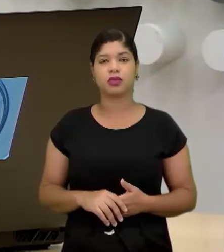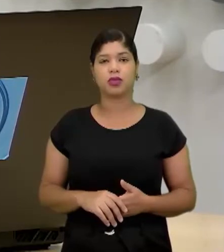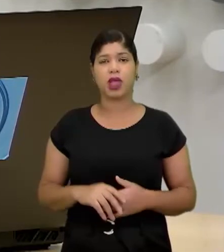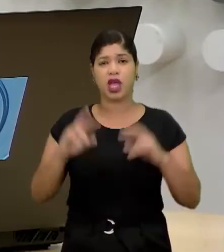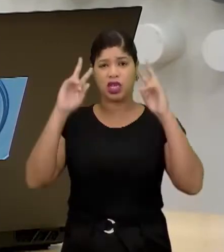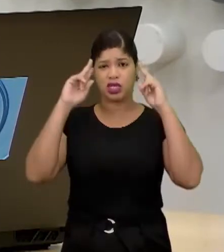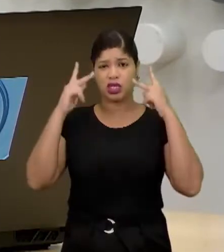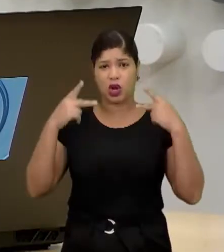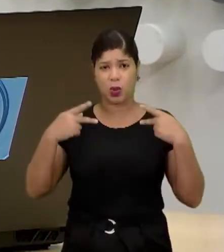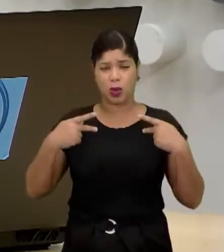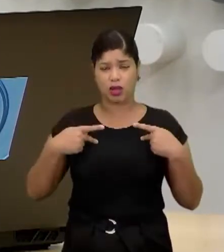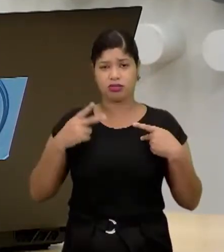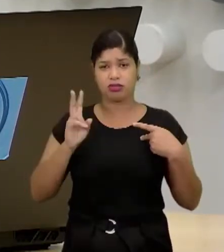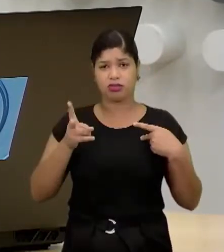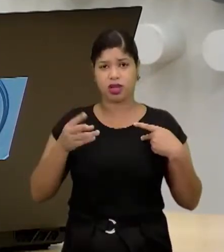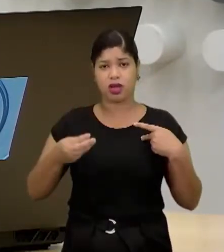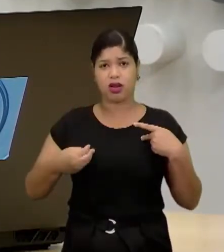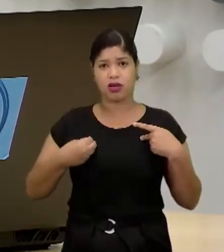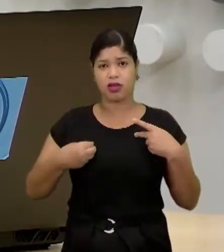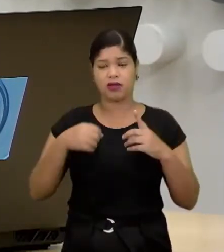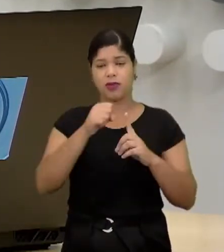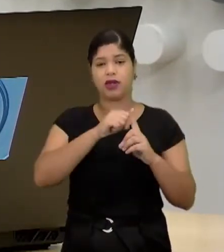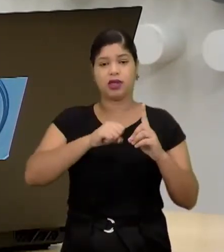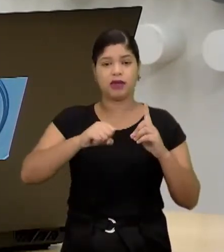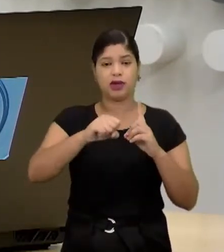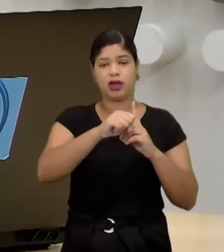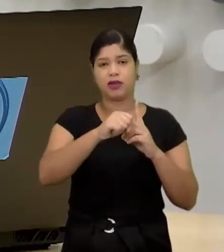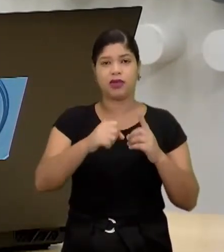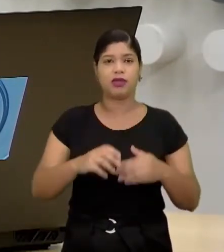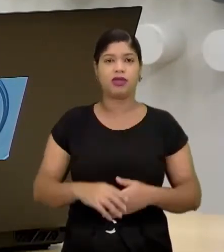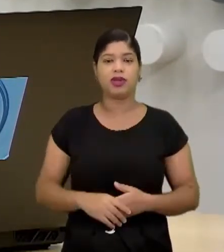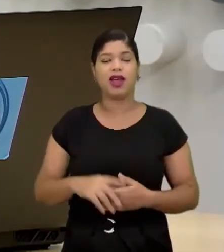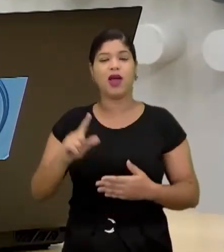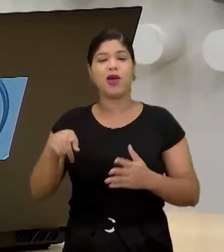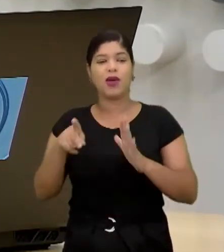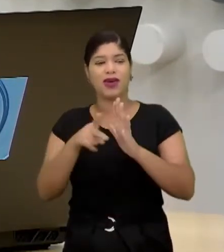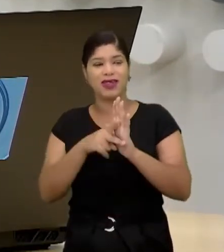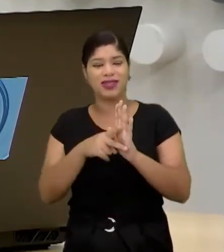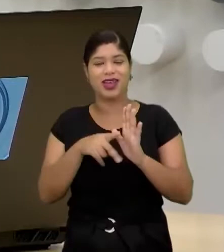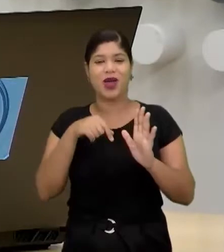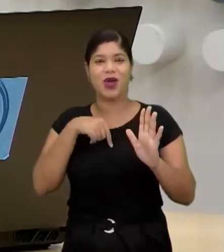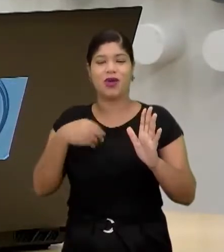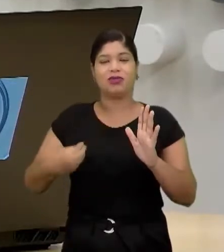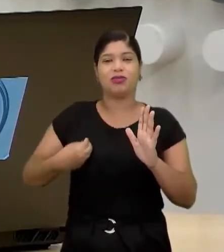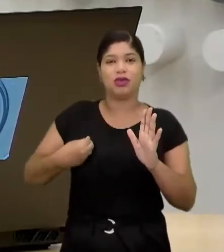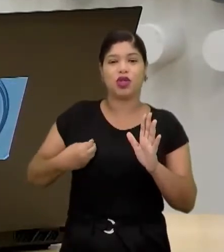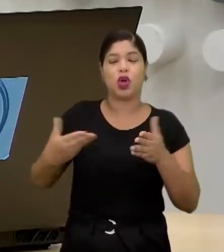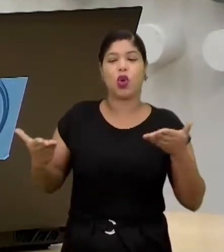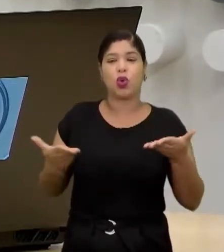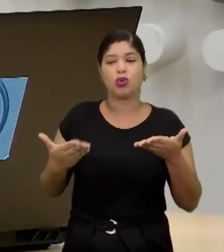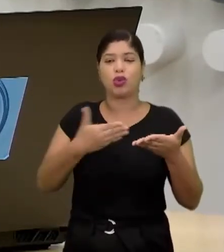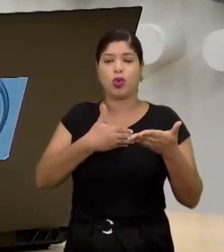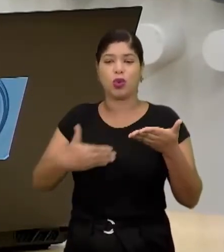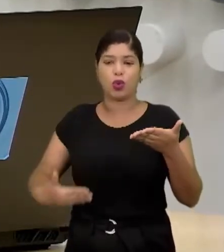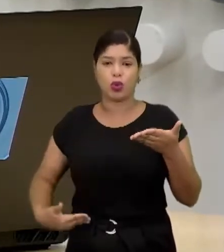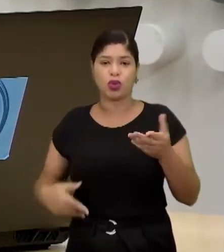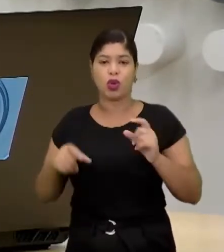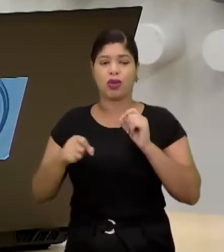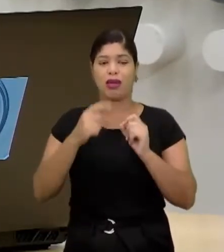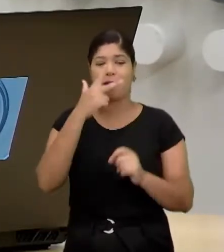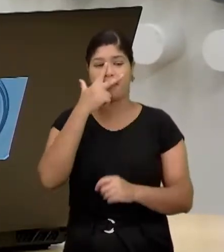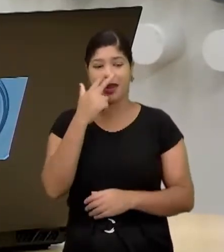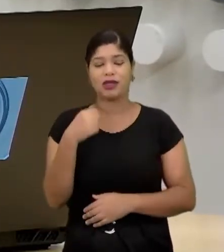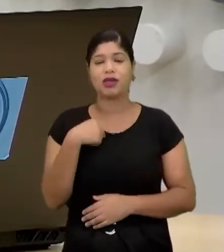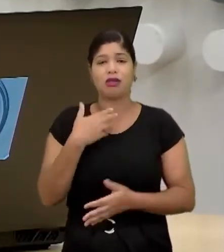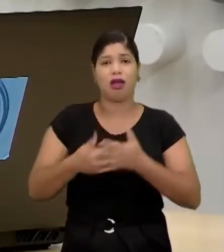viveram assim nessa sociedade que existe hoje com o estado governo que existe hoje né seria muito